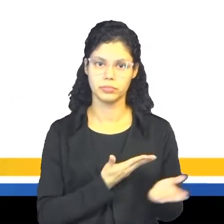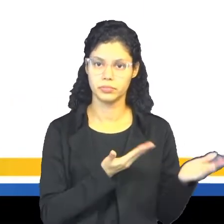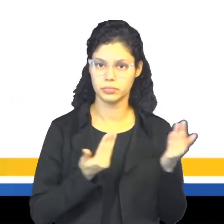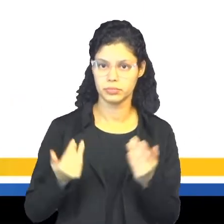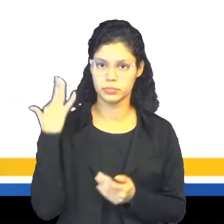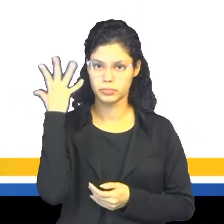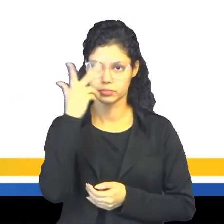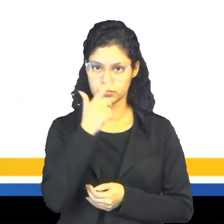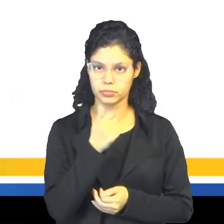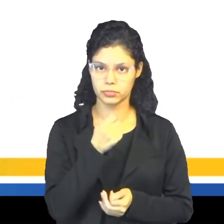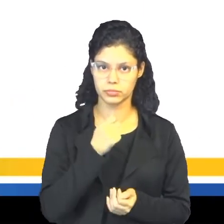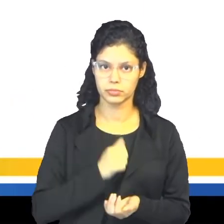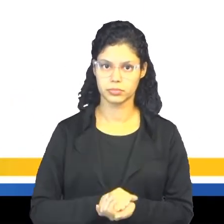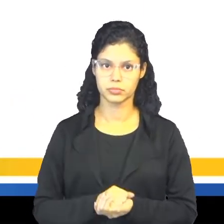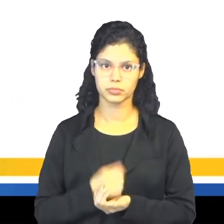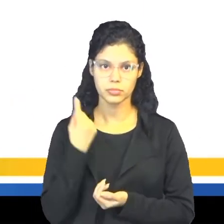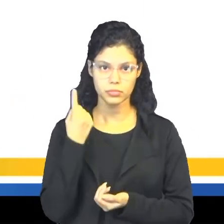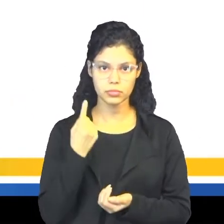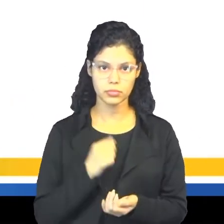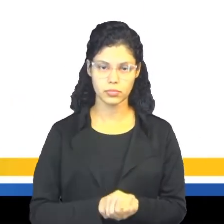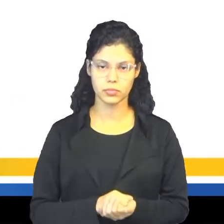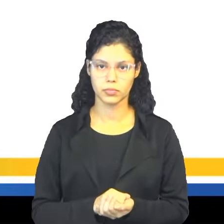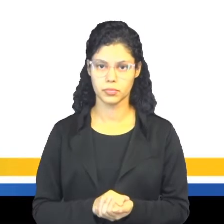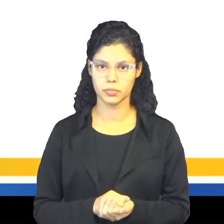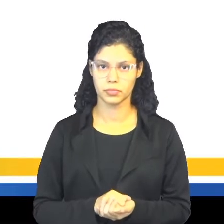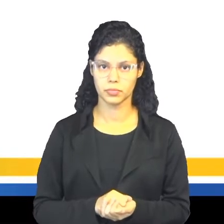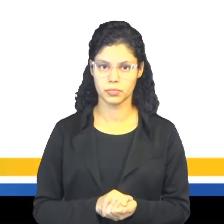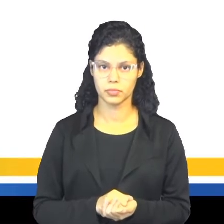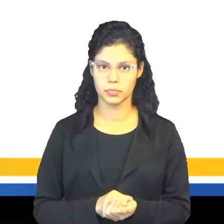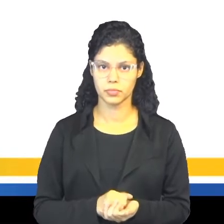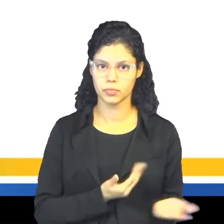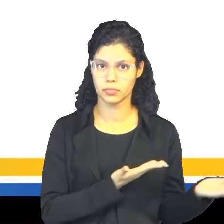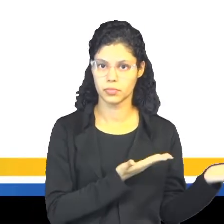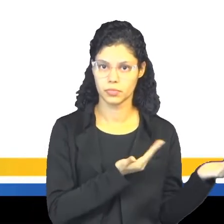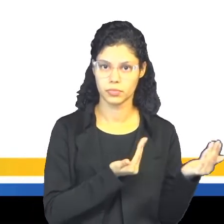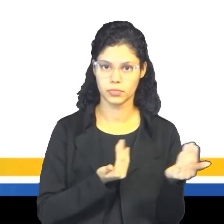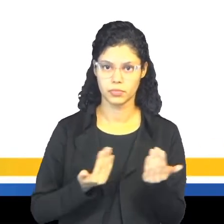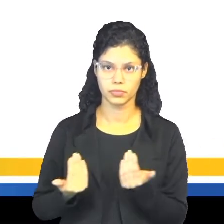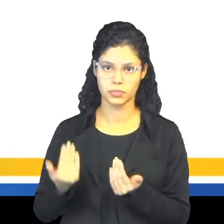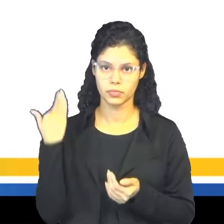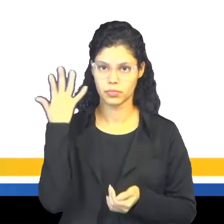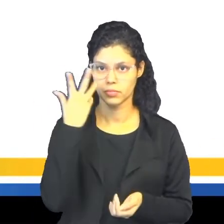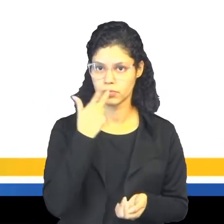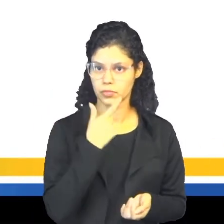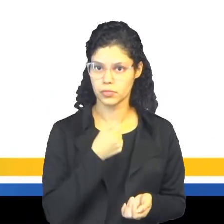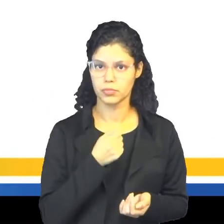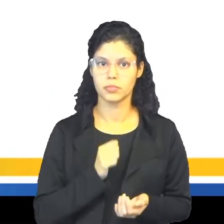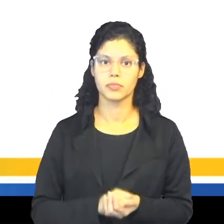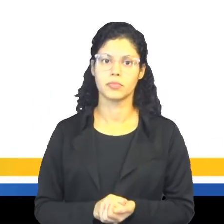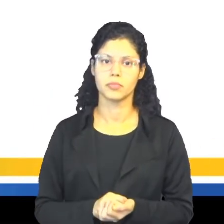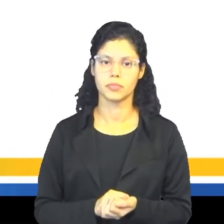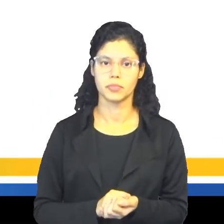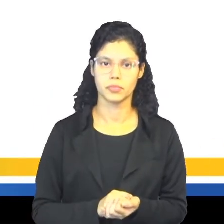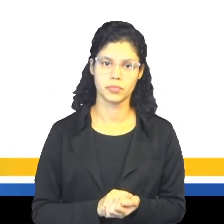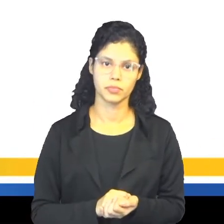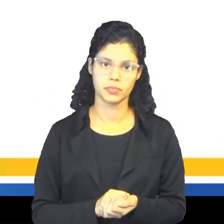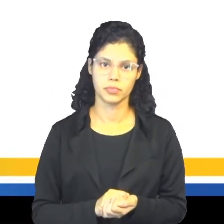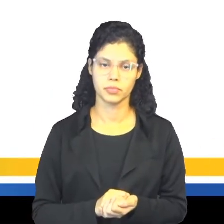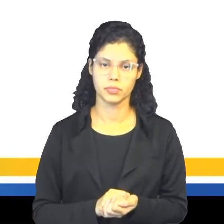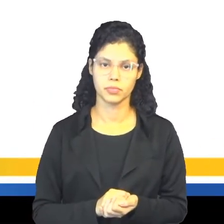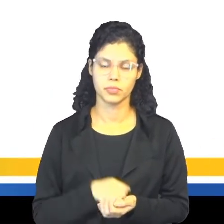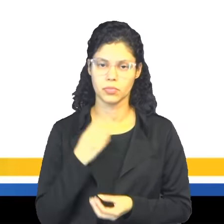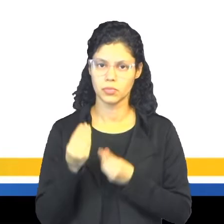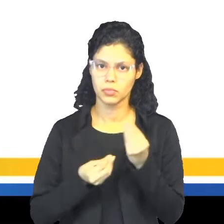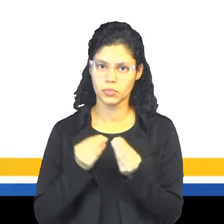bonita tô falando somente de uma garotas bonitas não posso falar garotas bonitas